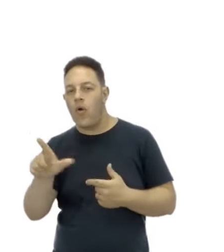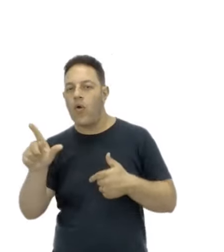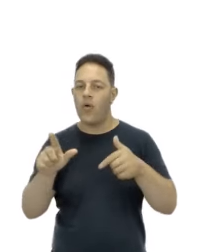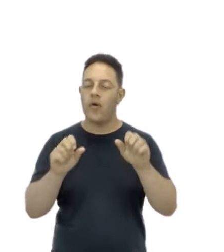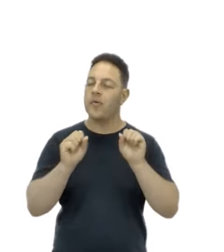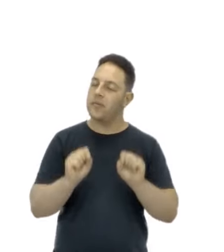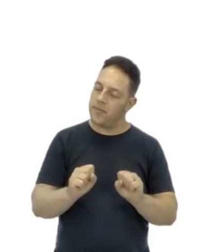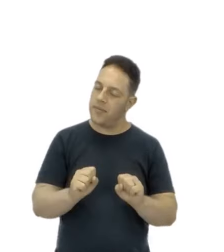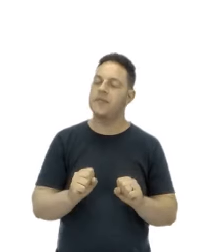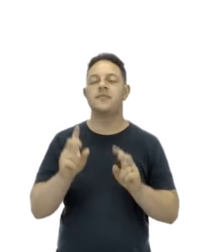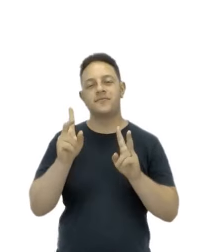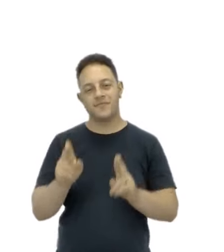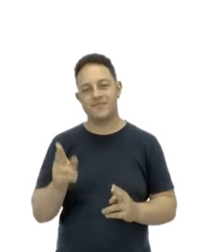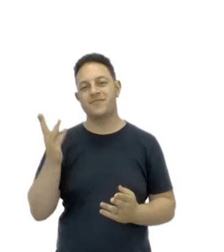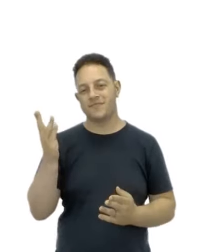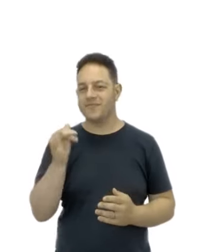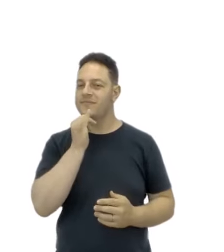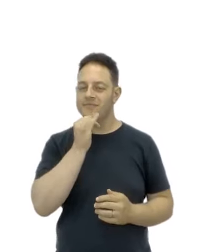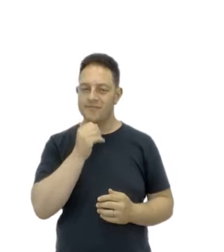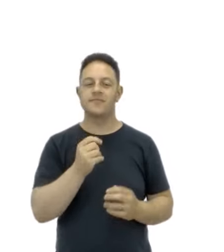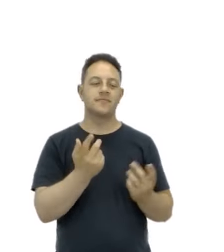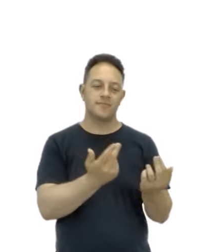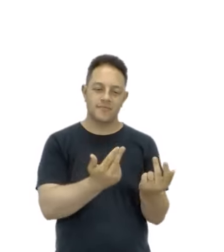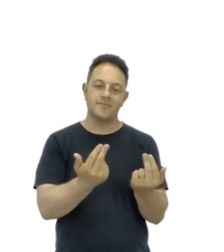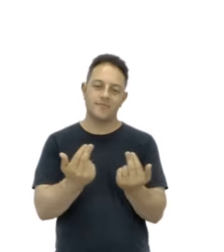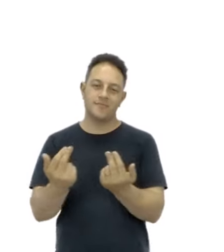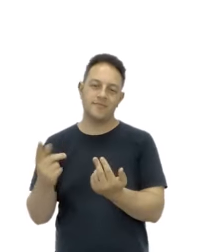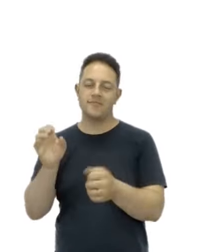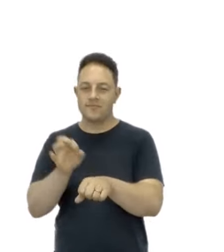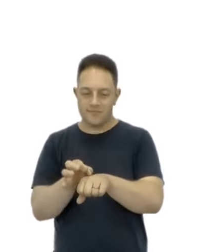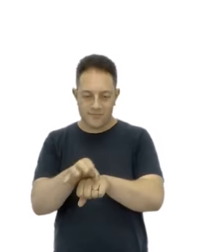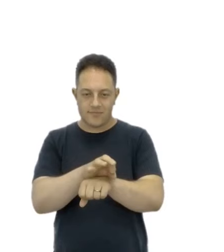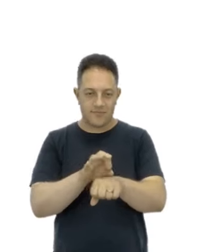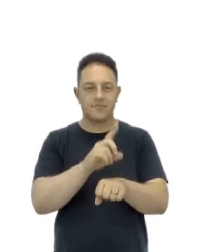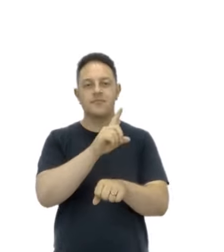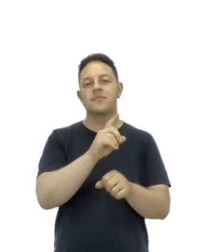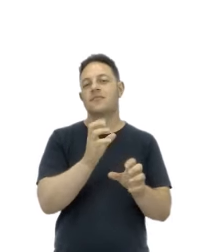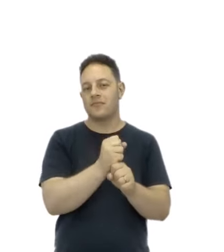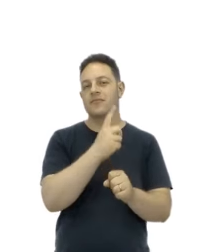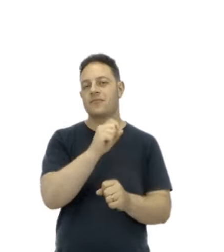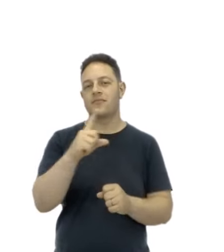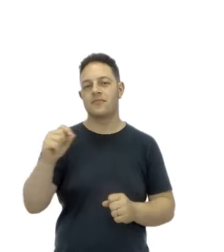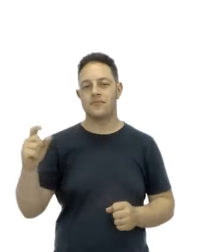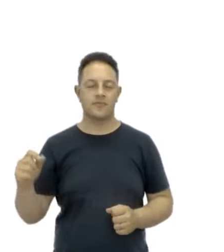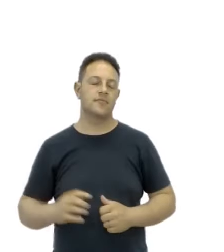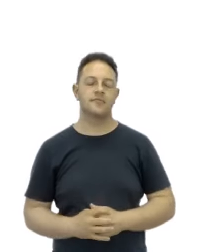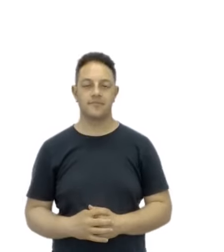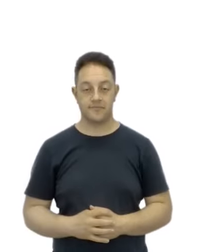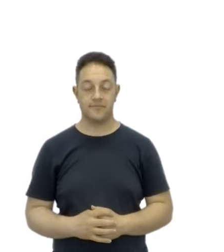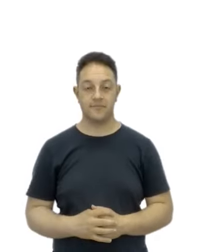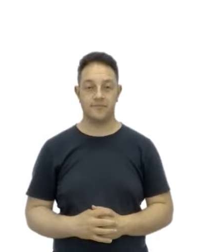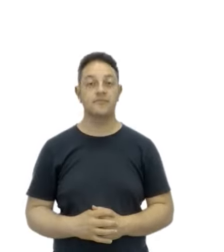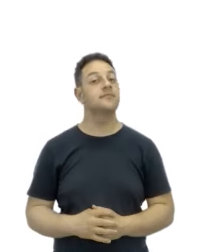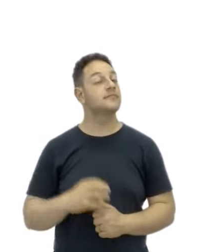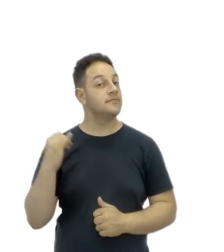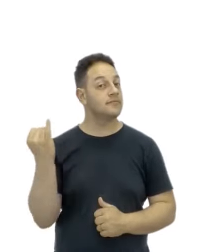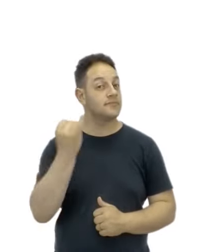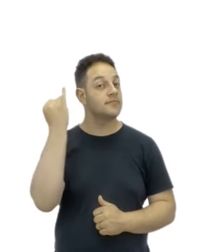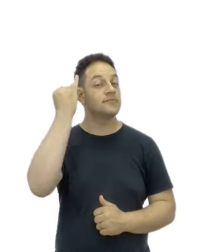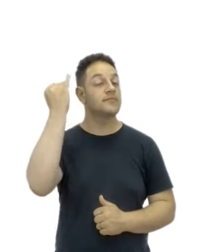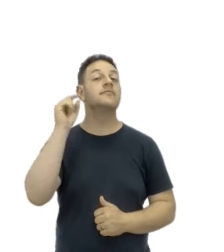iguais, como neste caso, quantidades iguais de 10 em 10. É importante